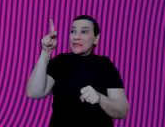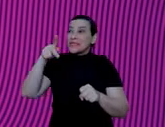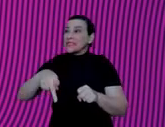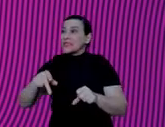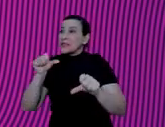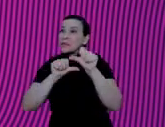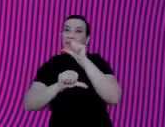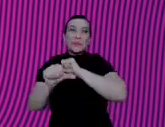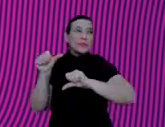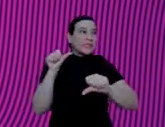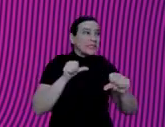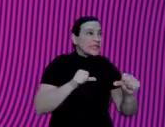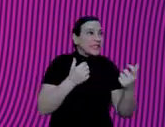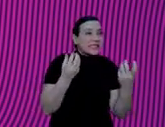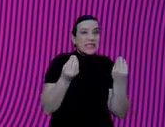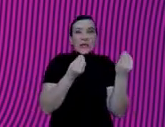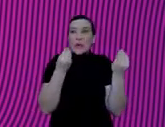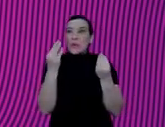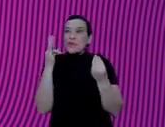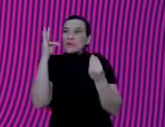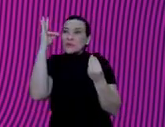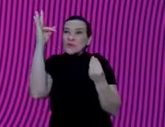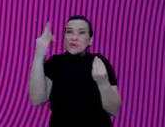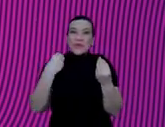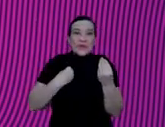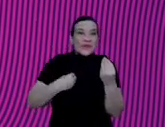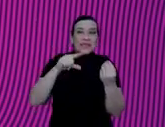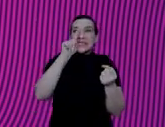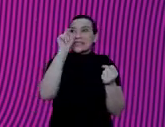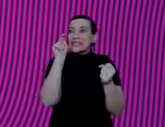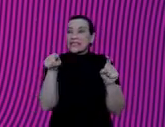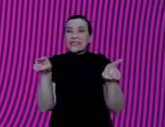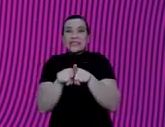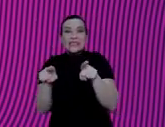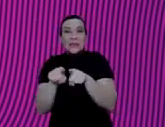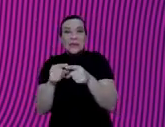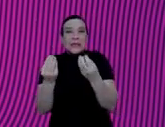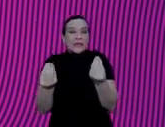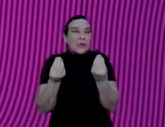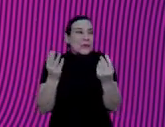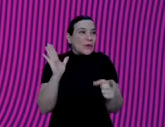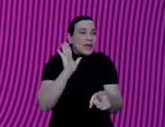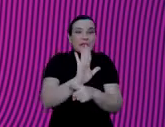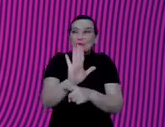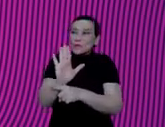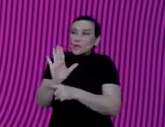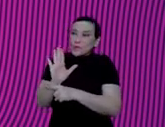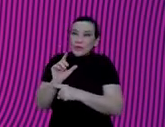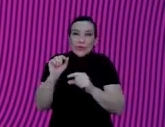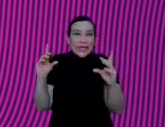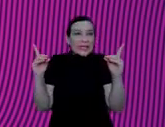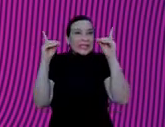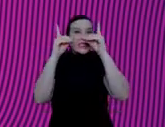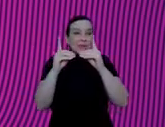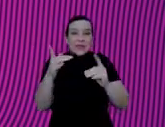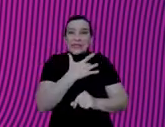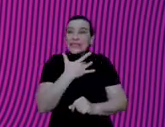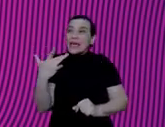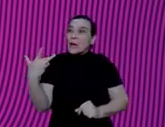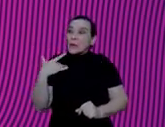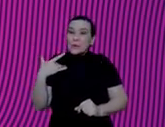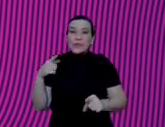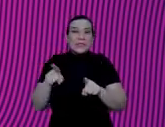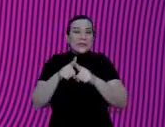se aposentam, até mesmo de como elas têm a garantia do atendimento em saúde, né, a violência em